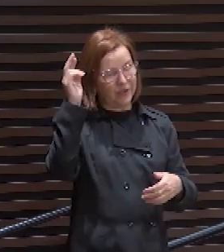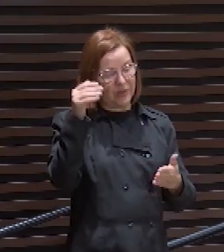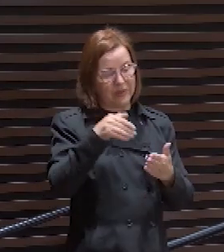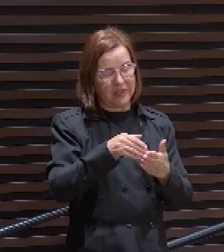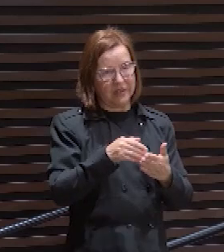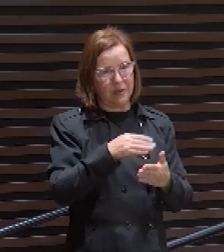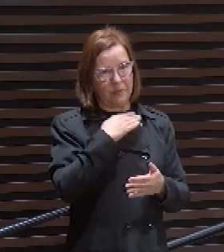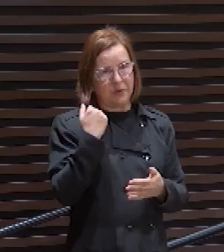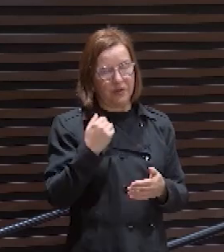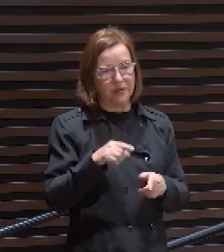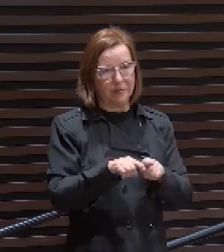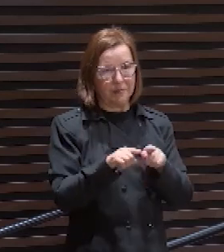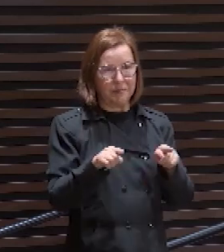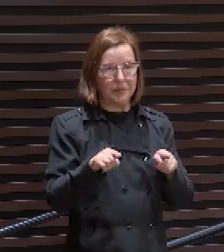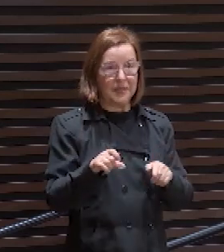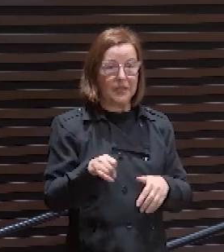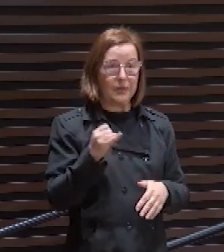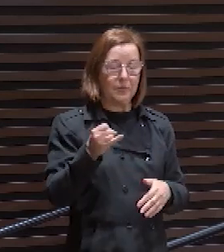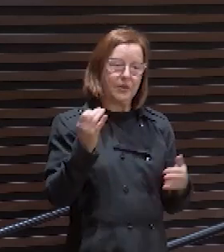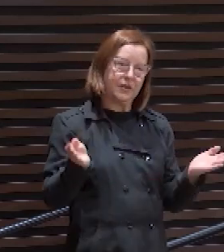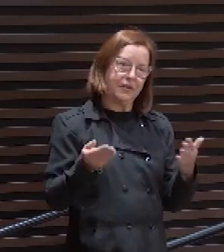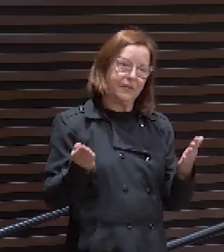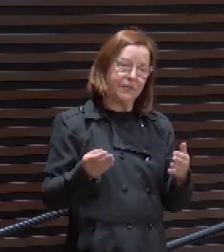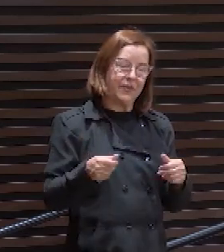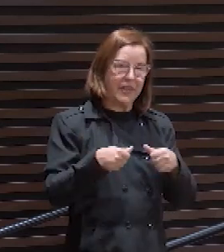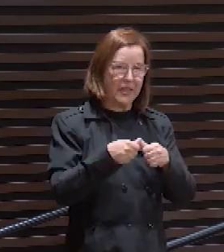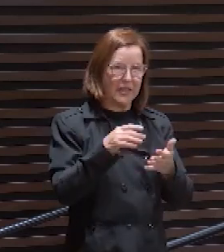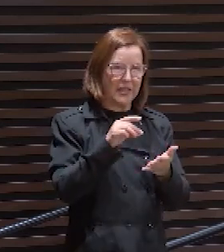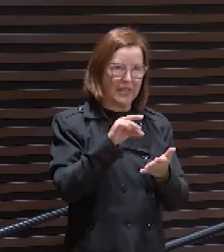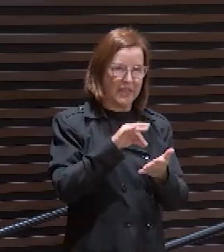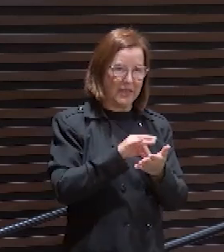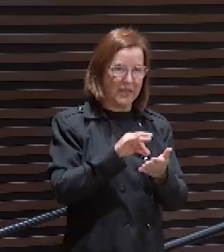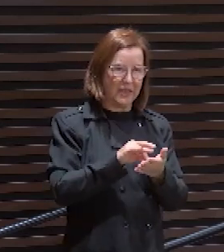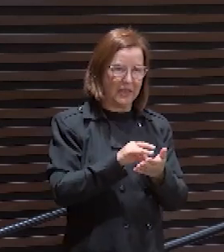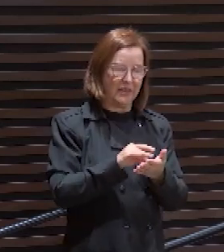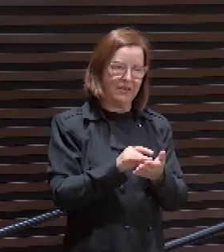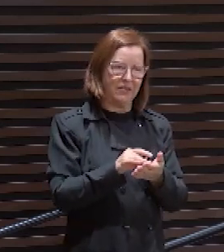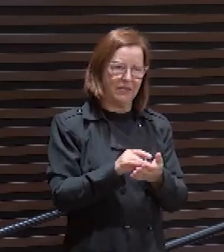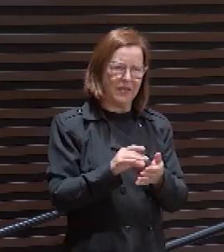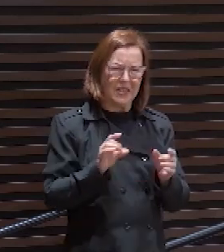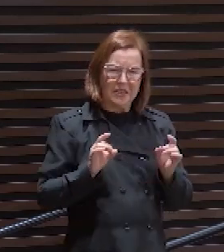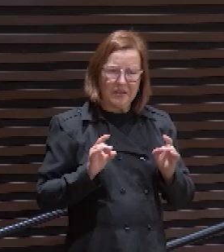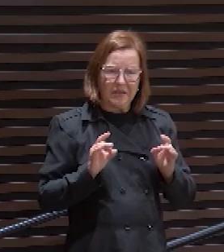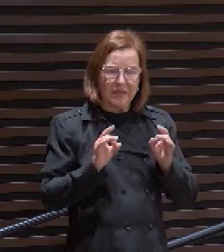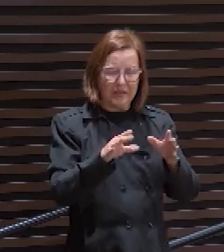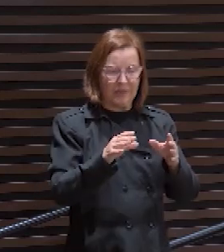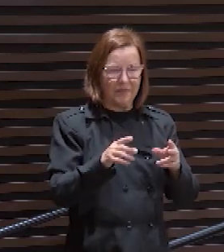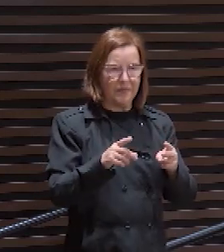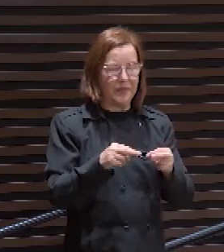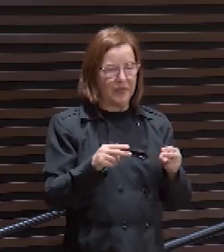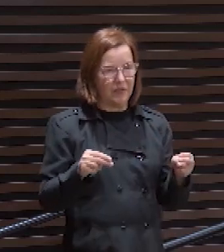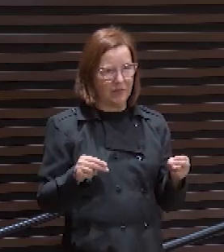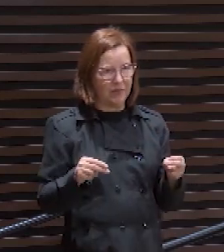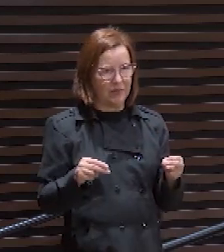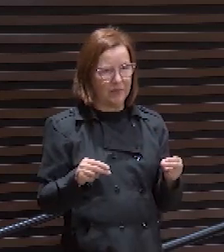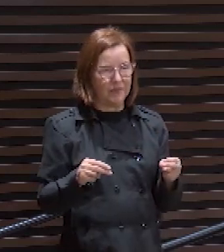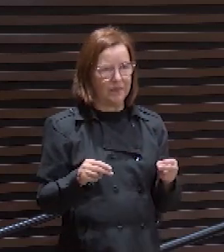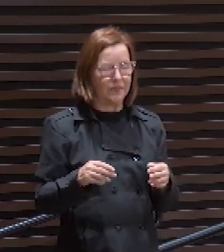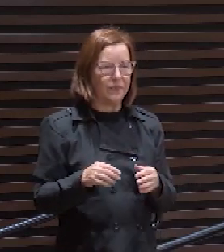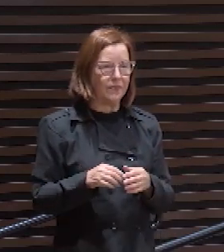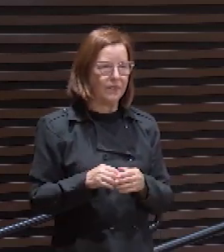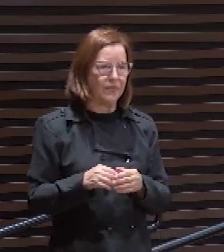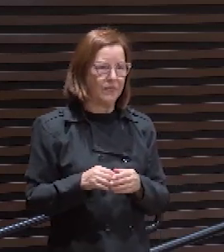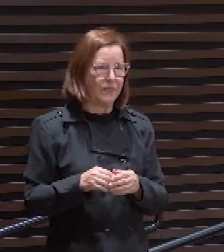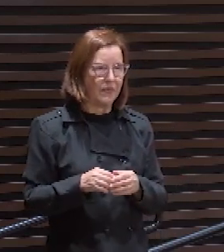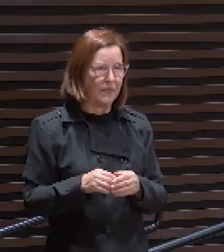Porém, é importante ressaltar que essa realidade de renunciar à própria vida e vir para o Evangelho não é por nós mesmos, mas é pelo